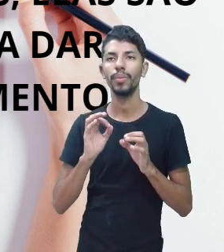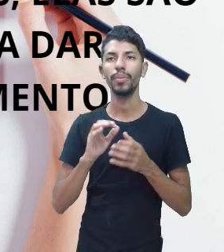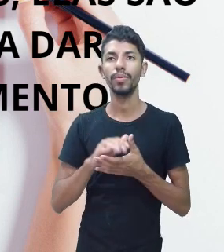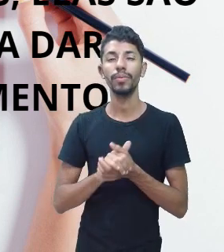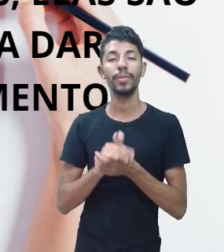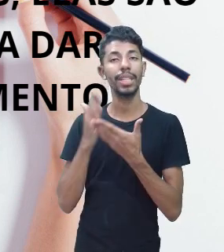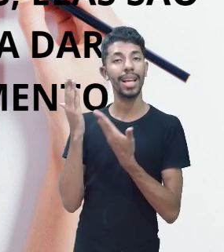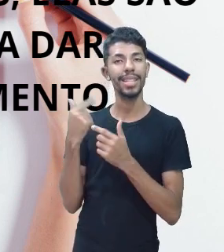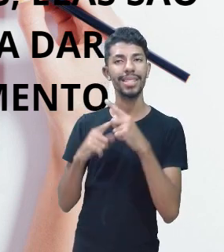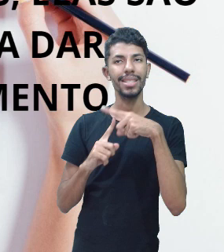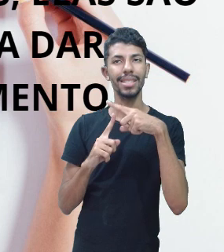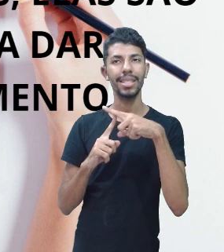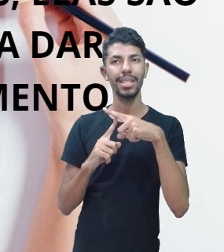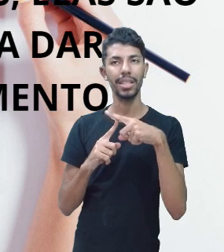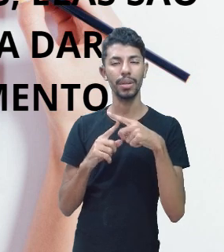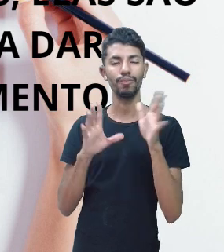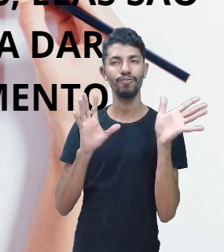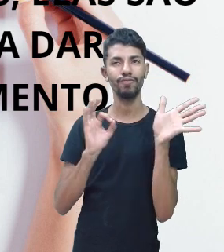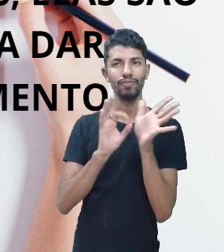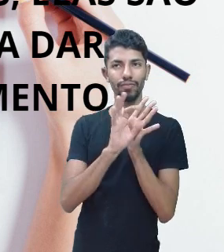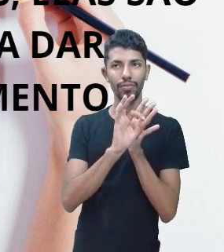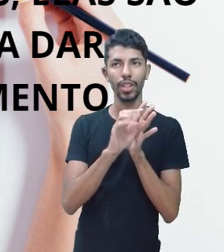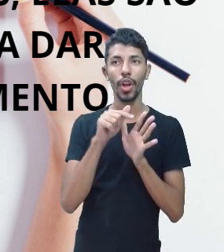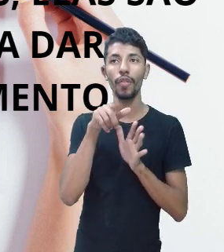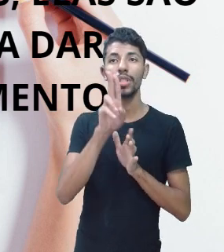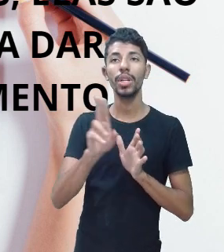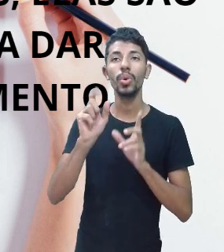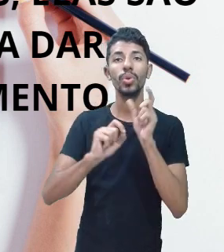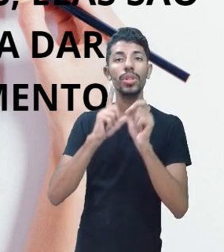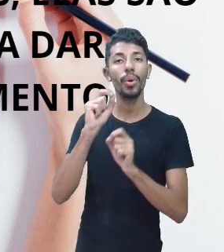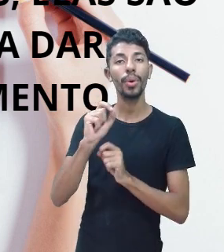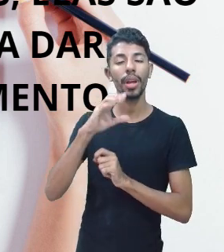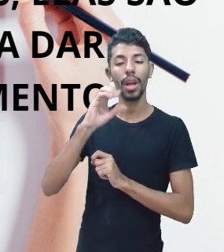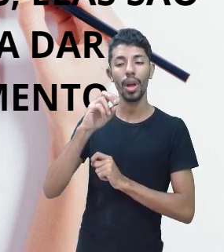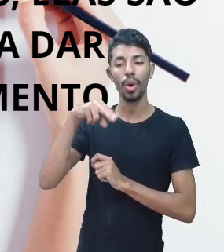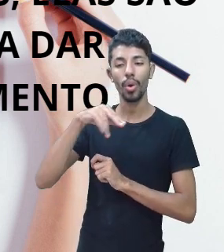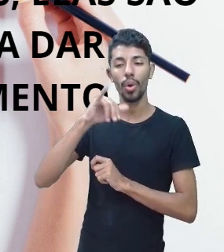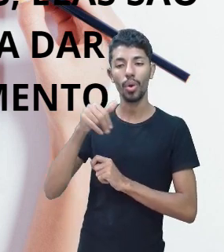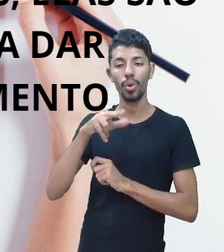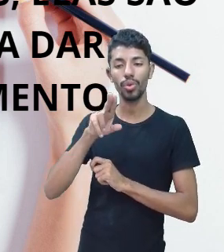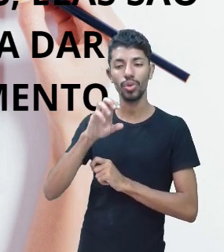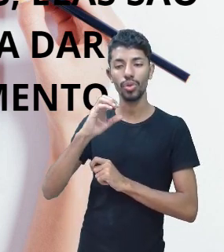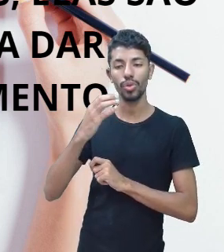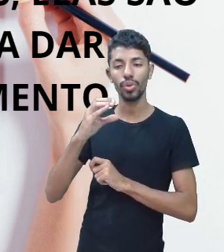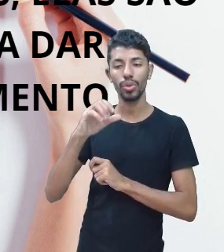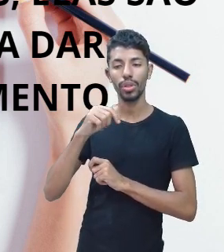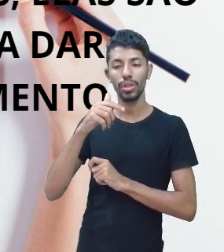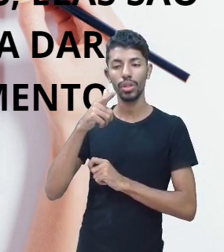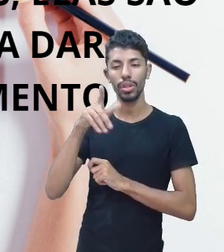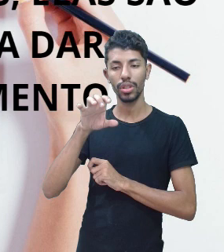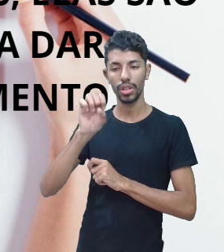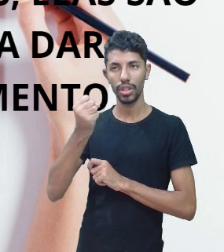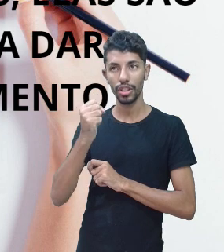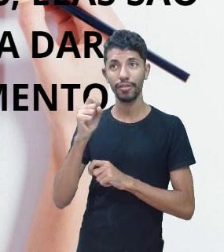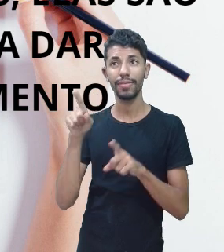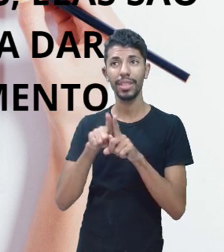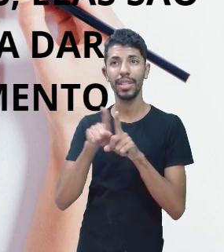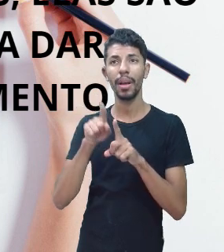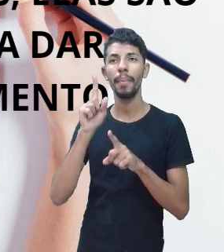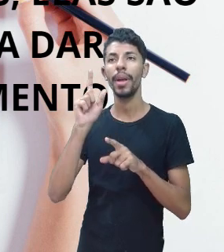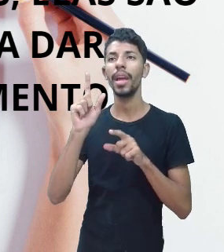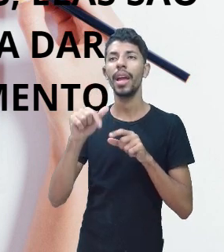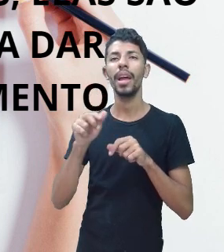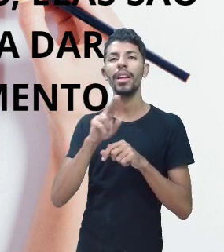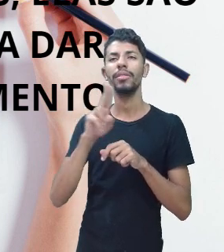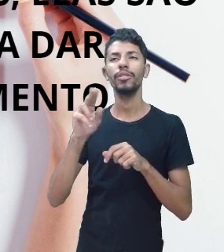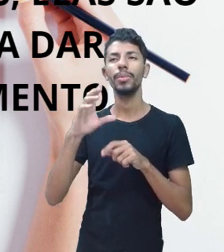Então, nesse tipo de coesão, você usa as conjunções, que são chamadas de conectivos, são as palavrinhas que ligam